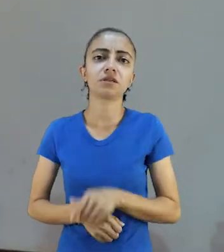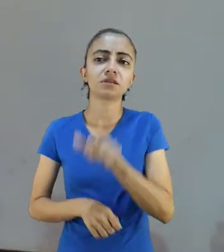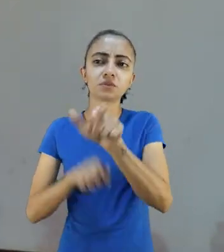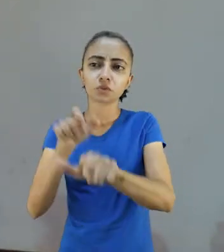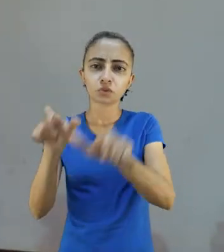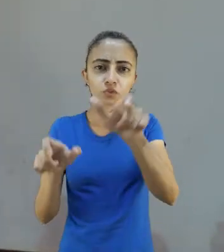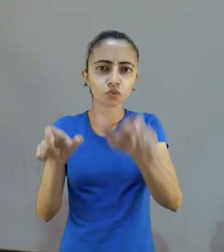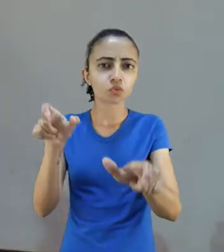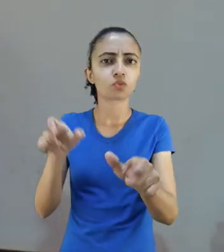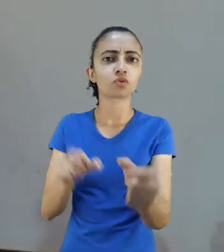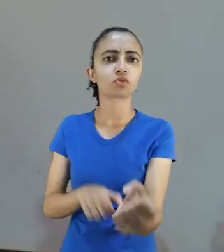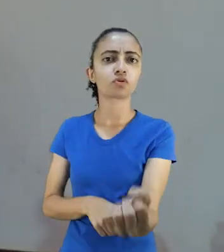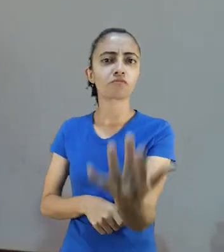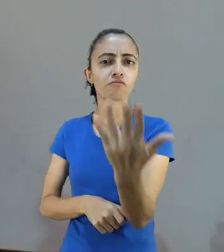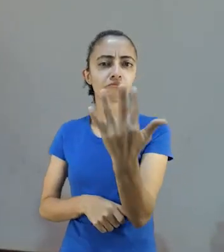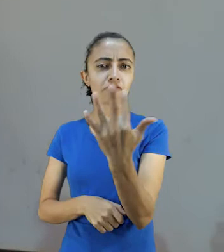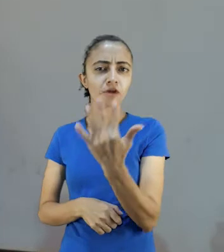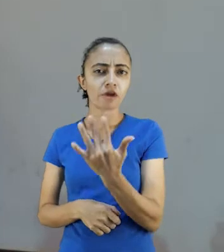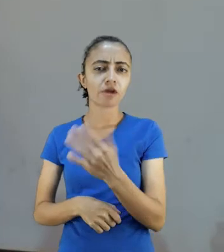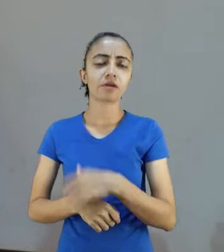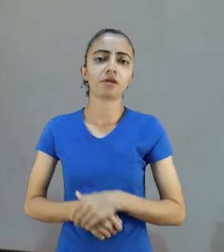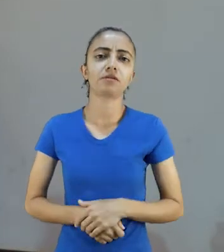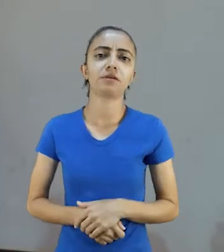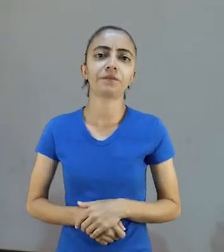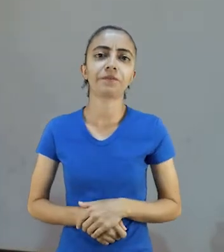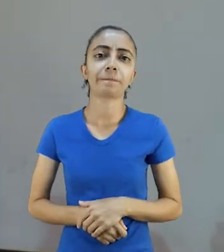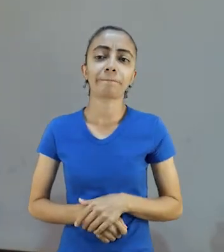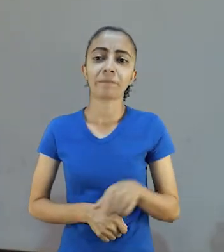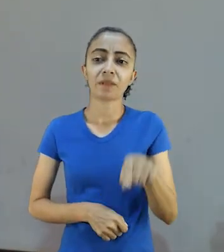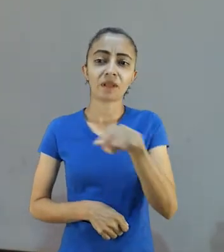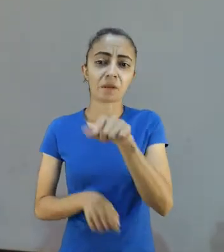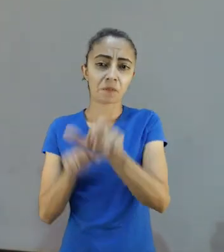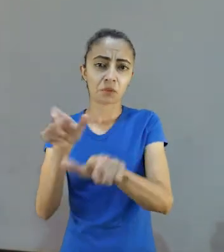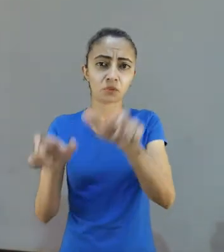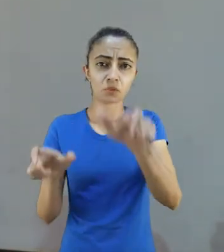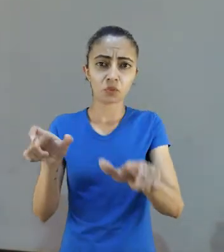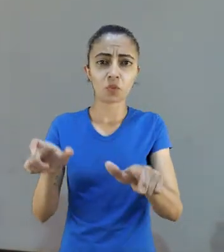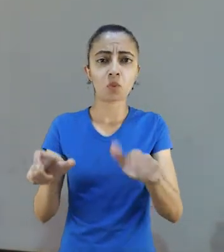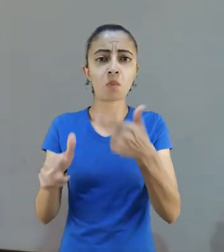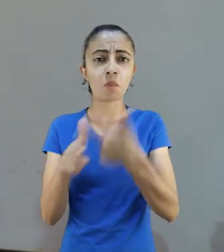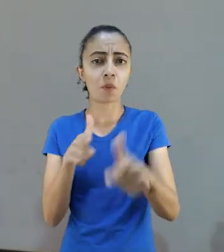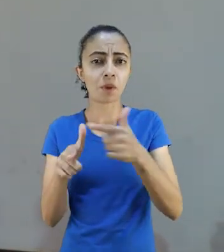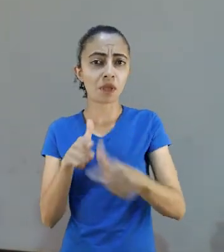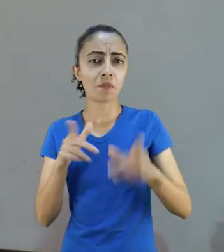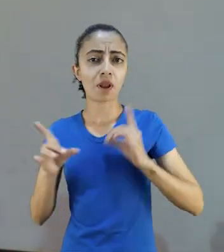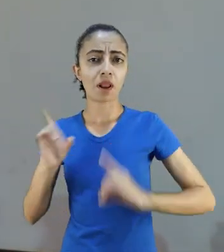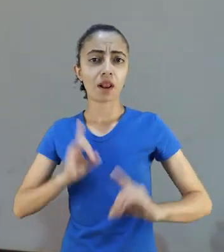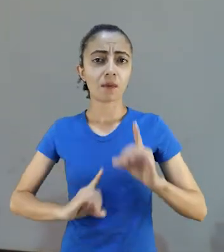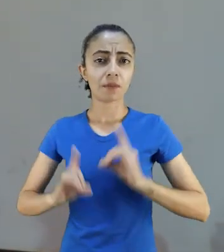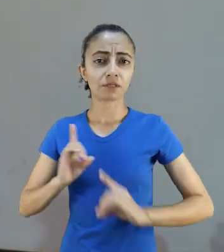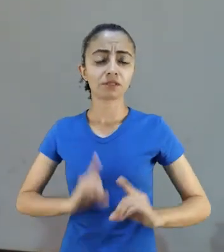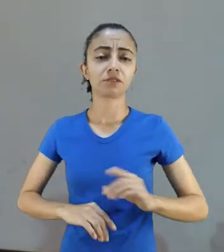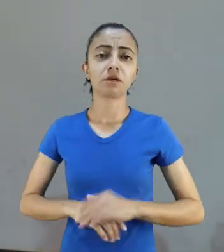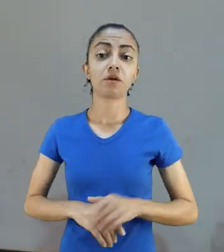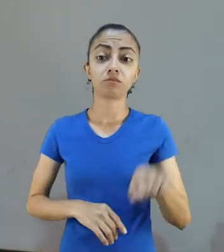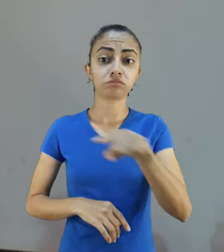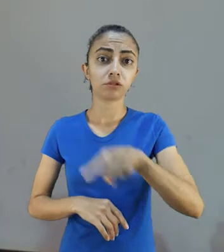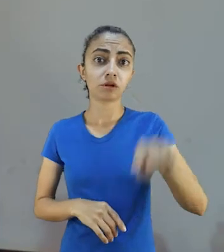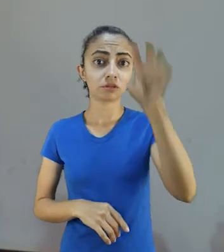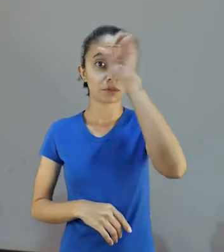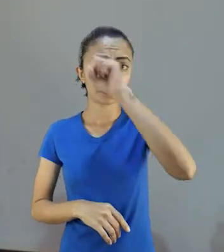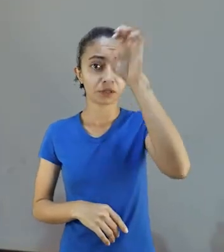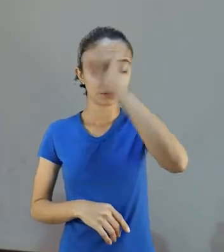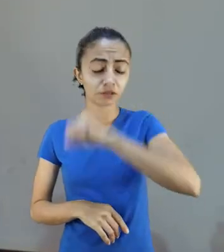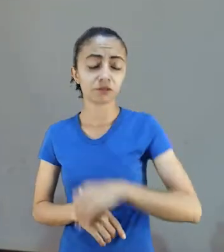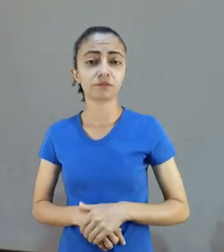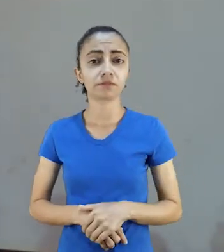as meninas, com problemas, né, de depressão. E aprendeu. Tem muitos que tem até loja